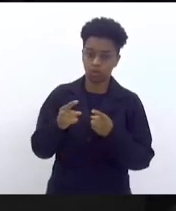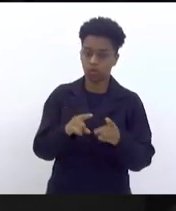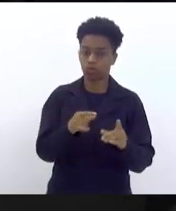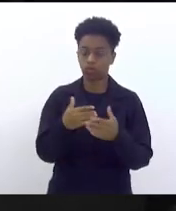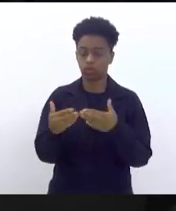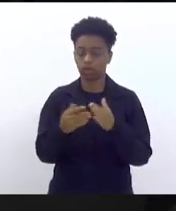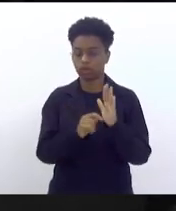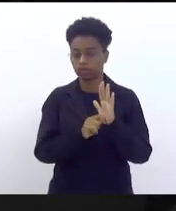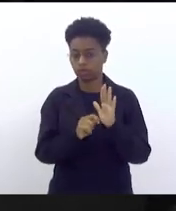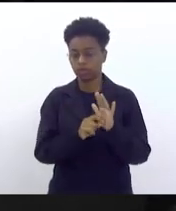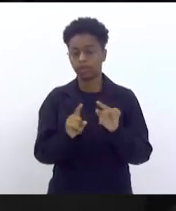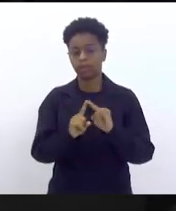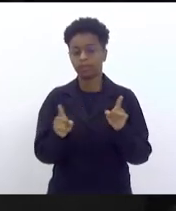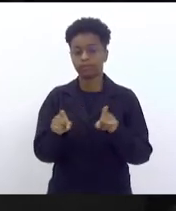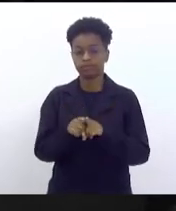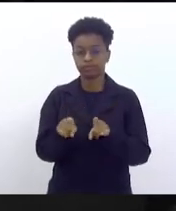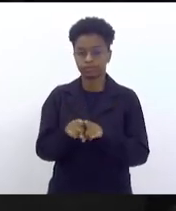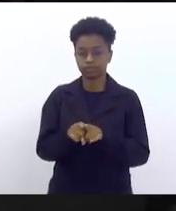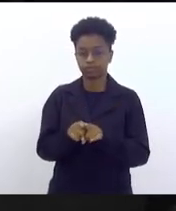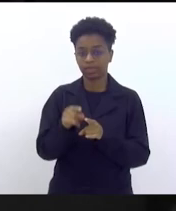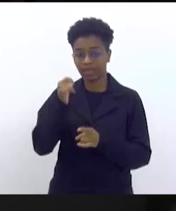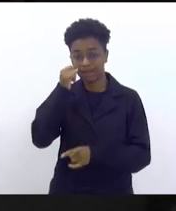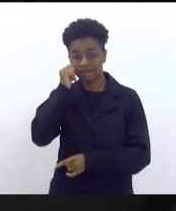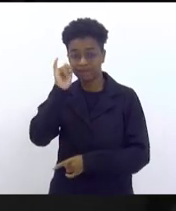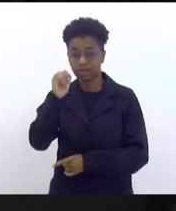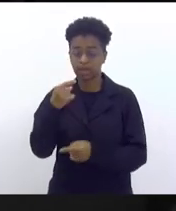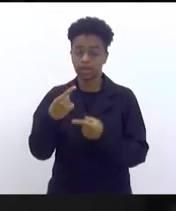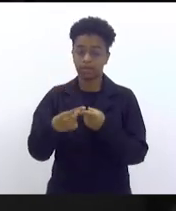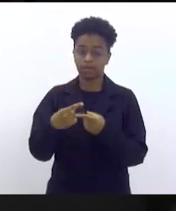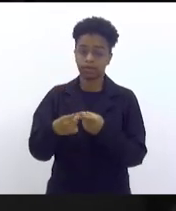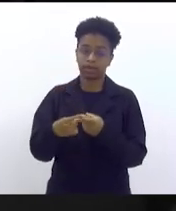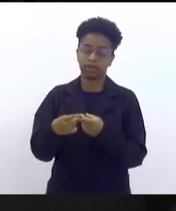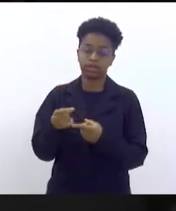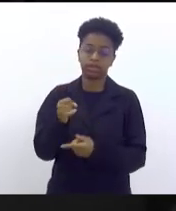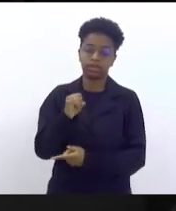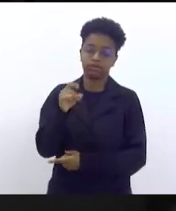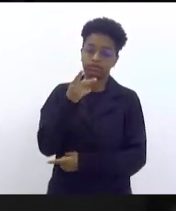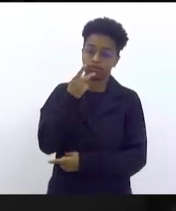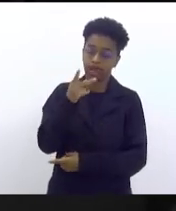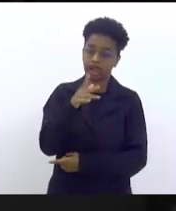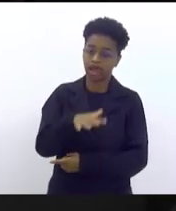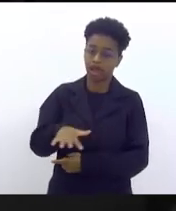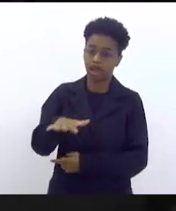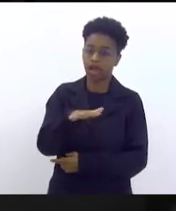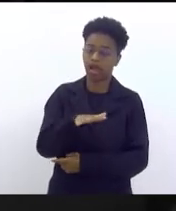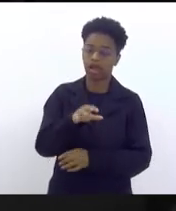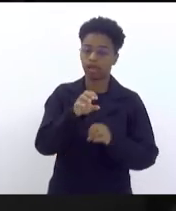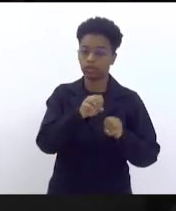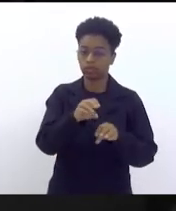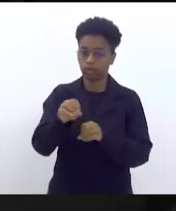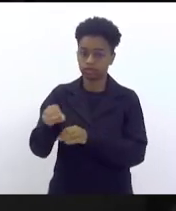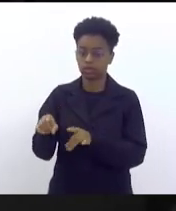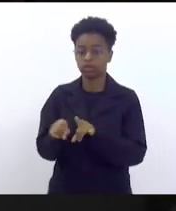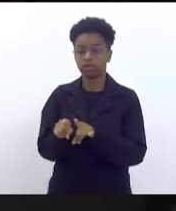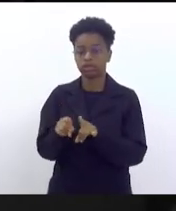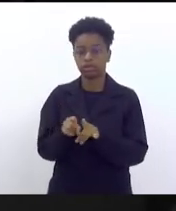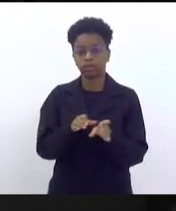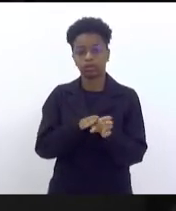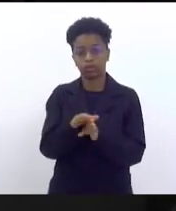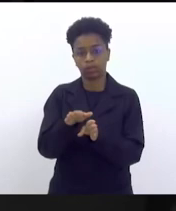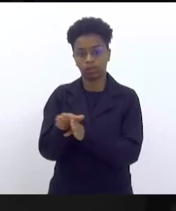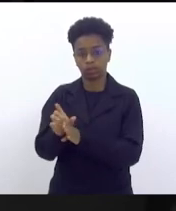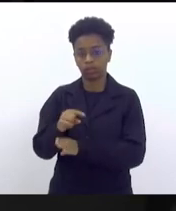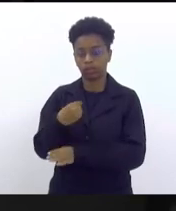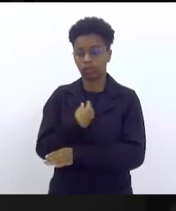mas também na prevenção quando se trata no espaço Educacional e também de orientação aos